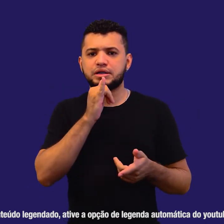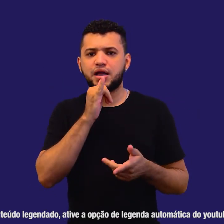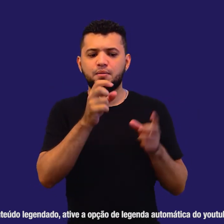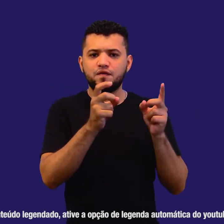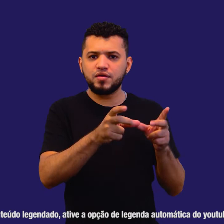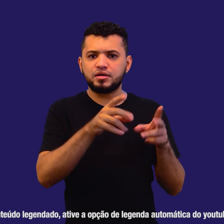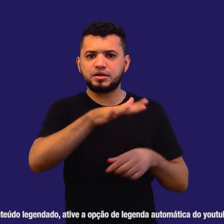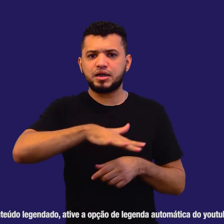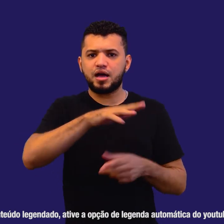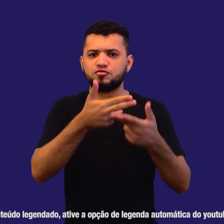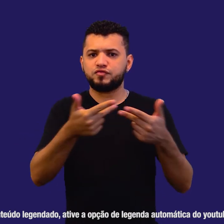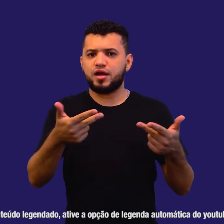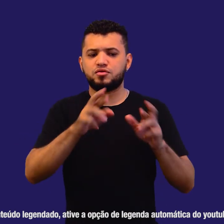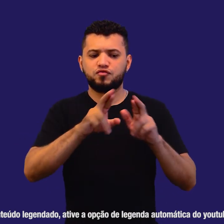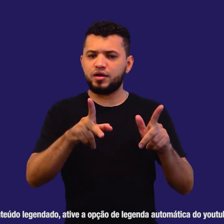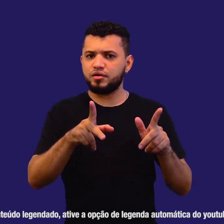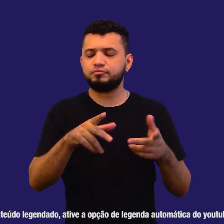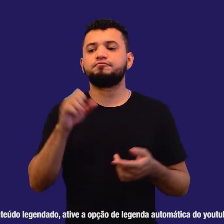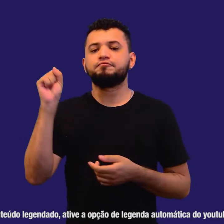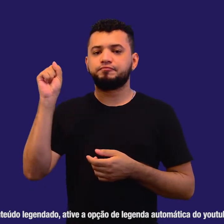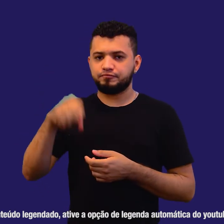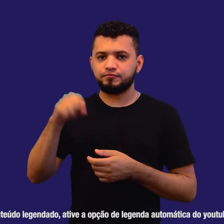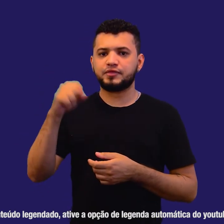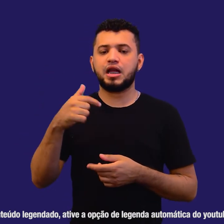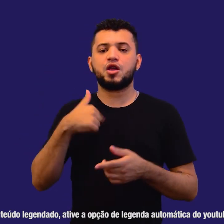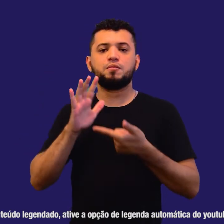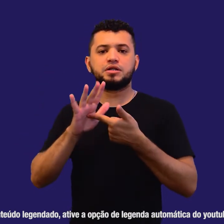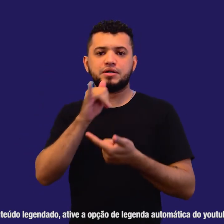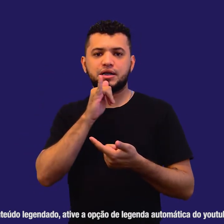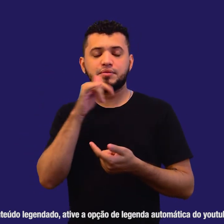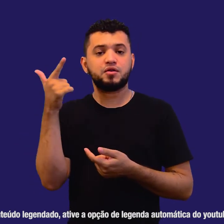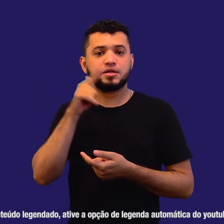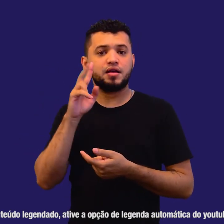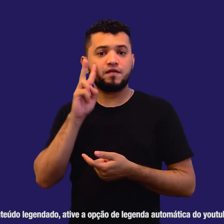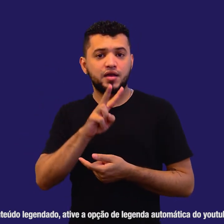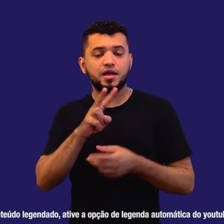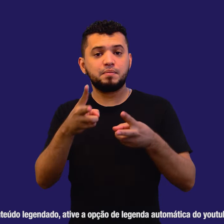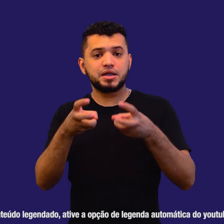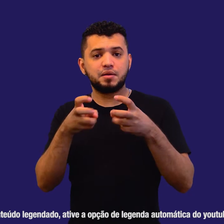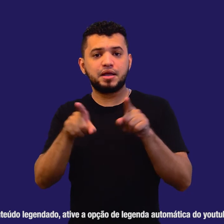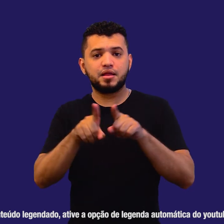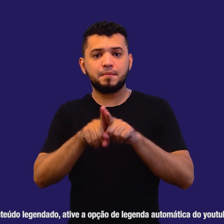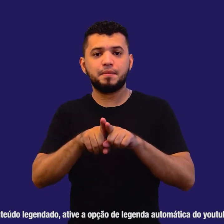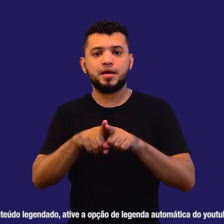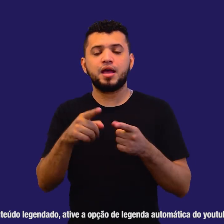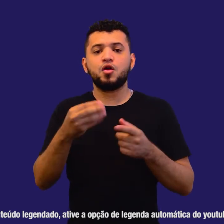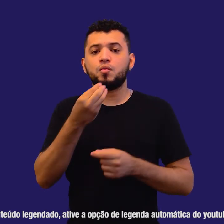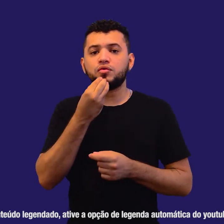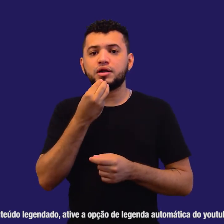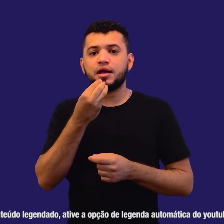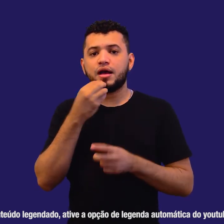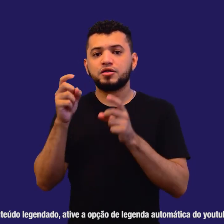de áreas diferentes assim? Consigo, tanto é que pelos exemplos que eu te dei, você vê e percebe nichos e oportunidades dentro do